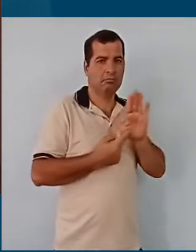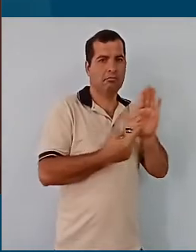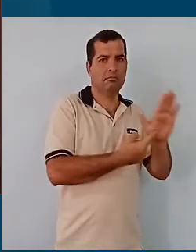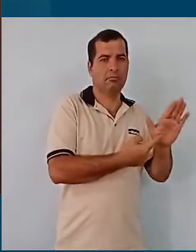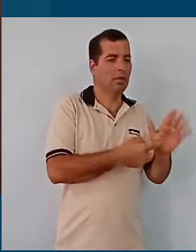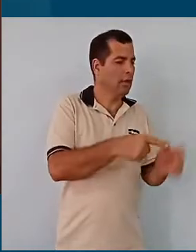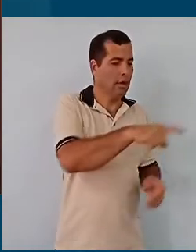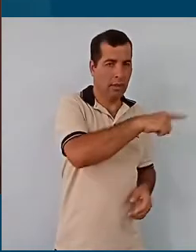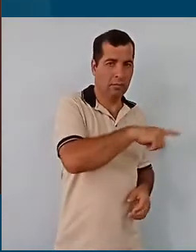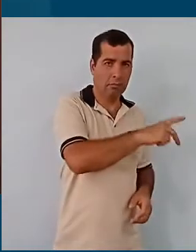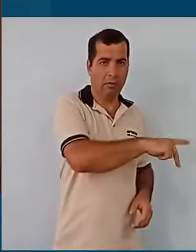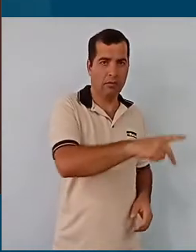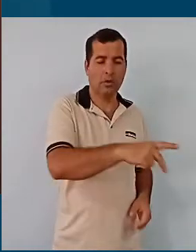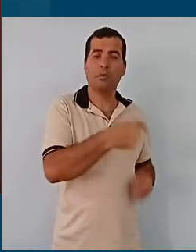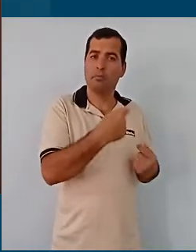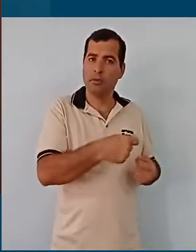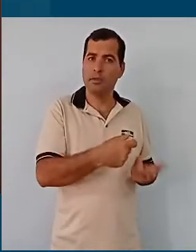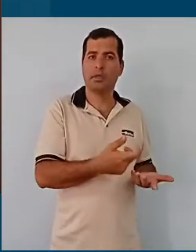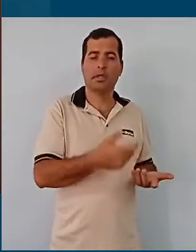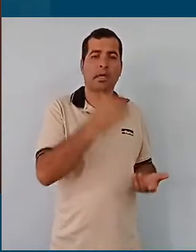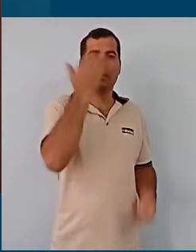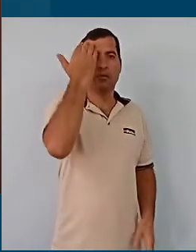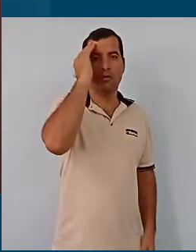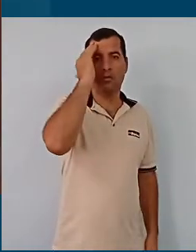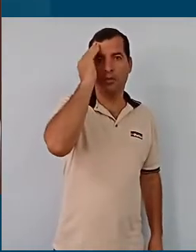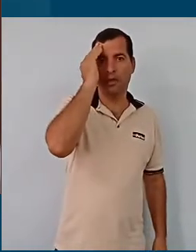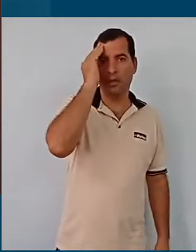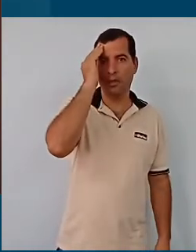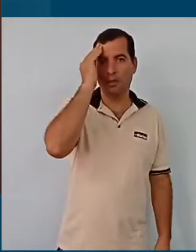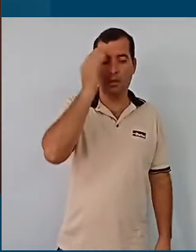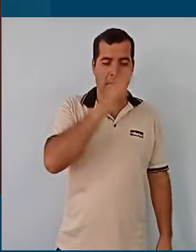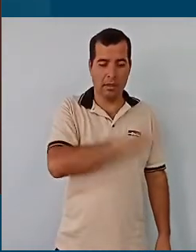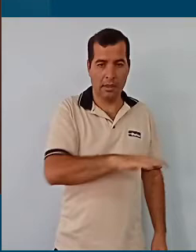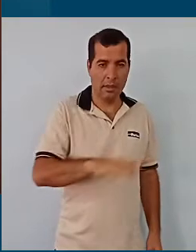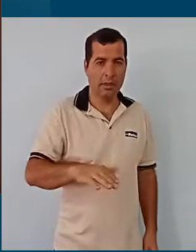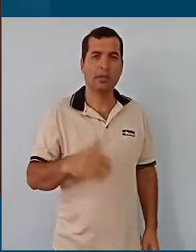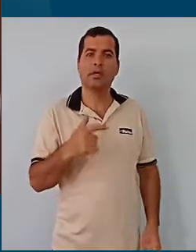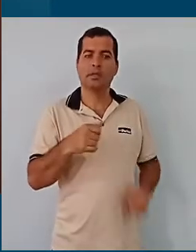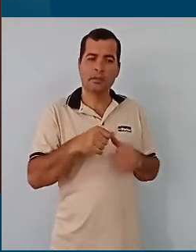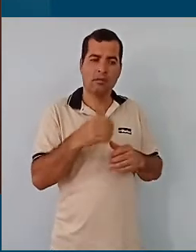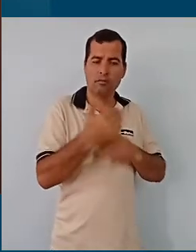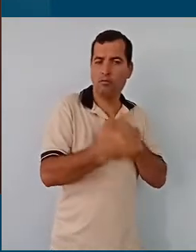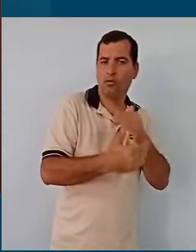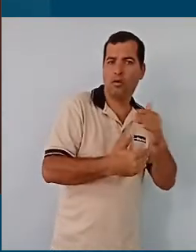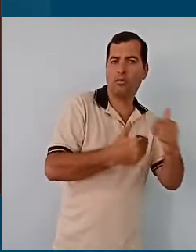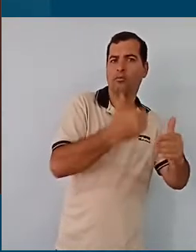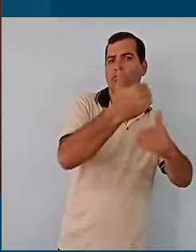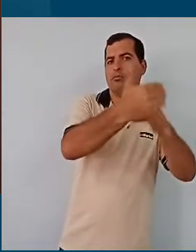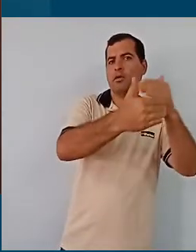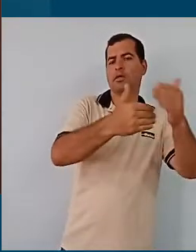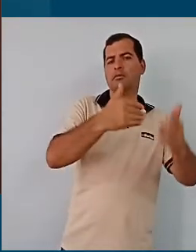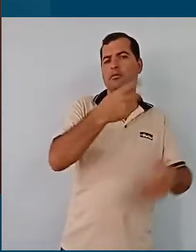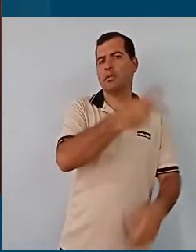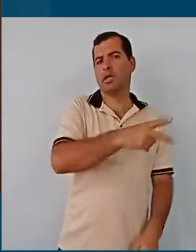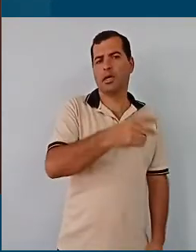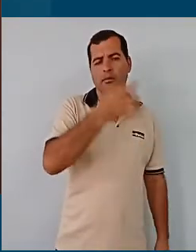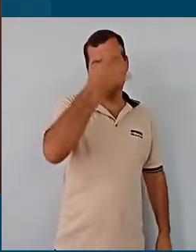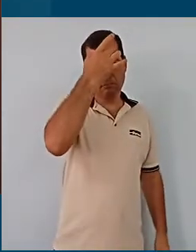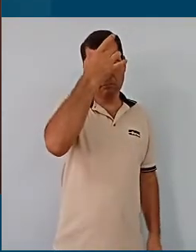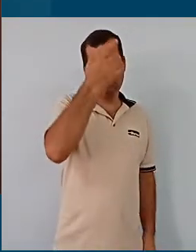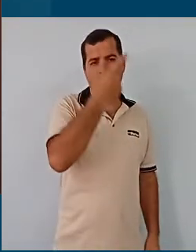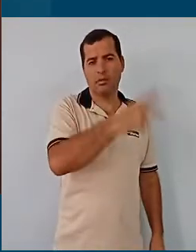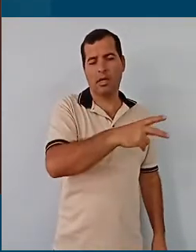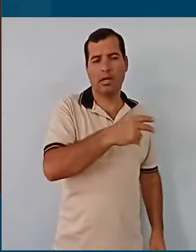precisa também ele compreender que a criança está formando a sua inteligência, a sua personalidade ao longo